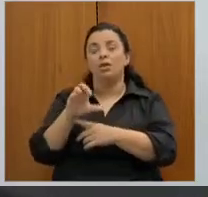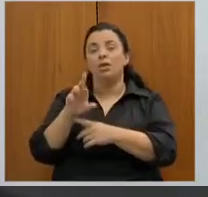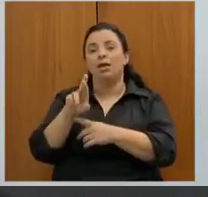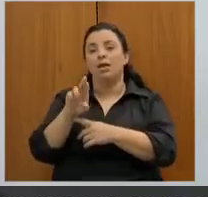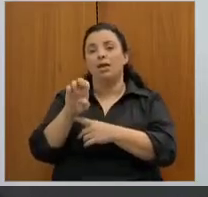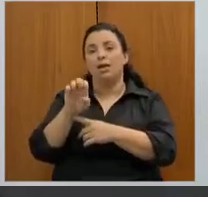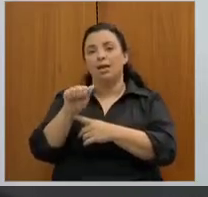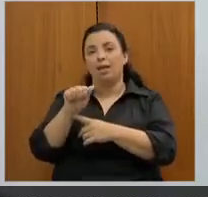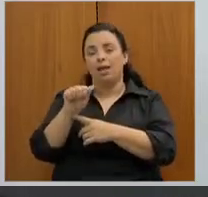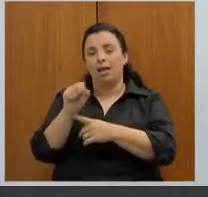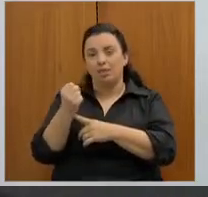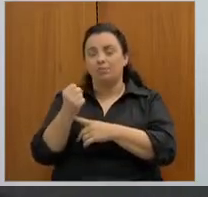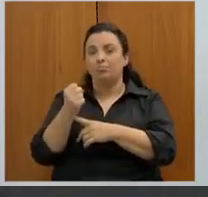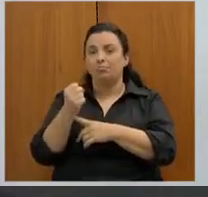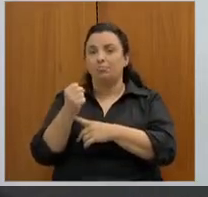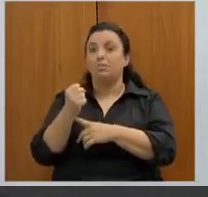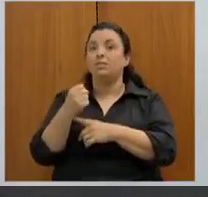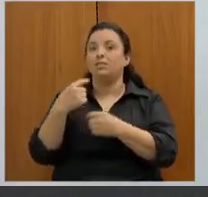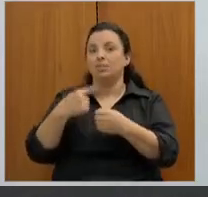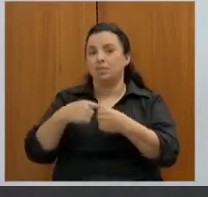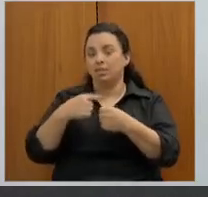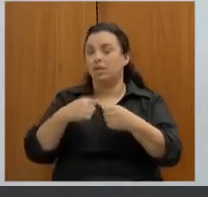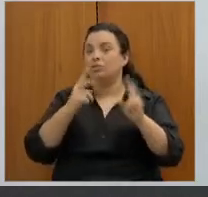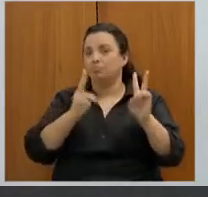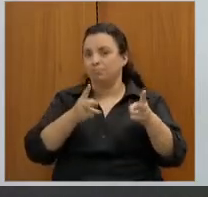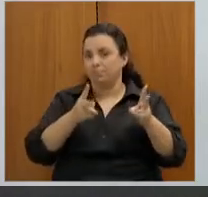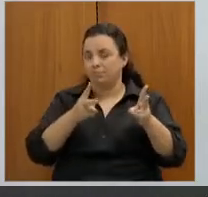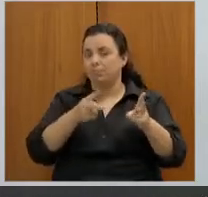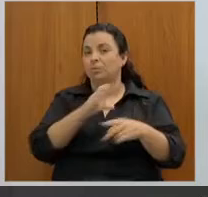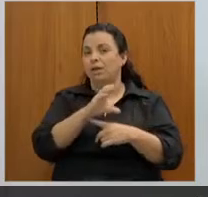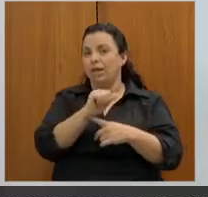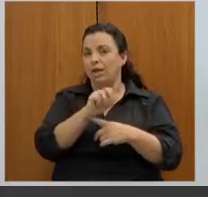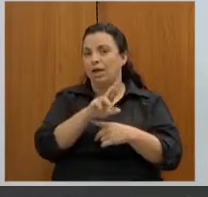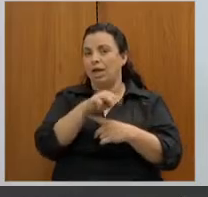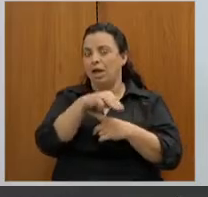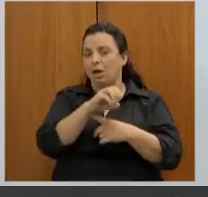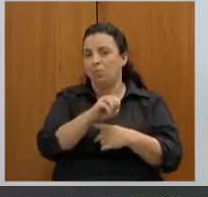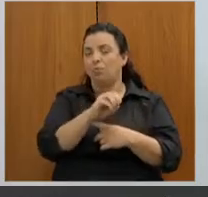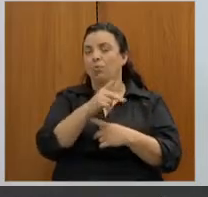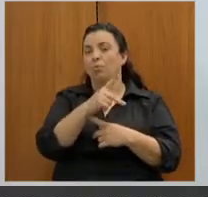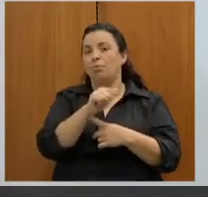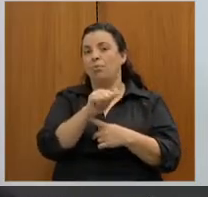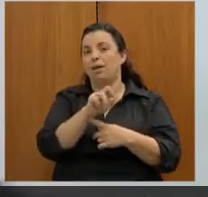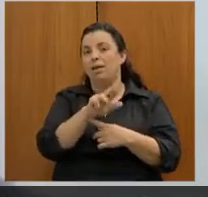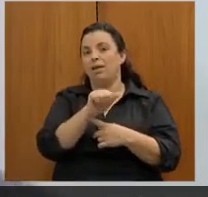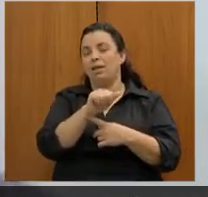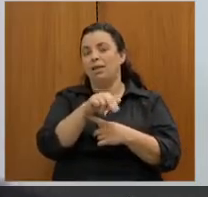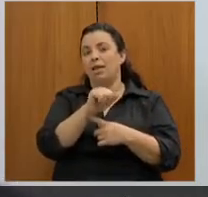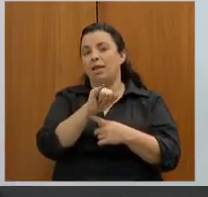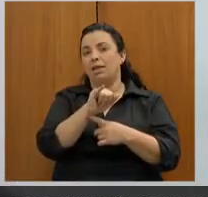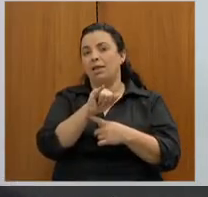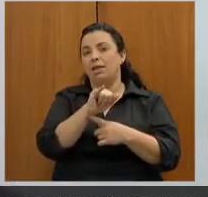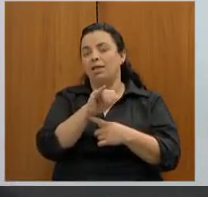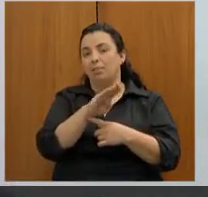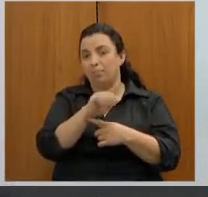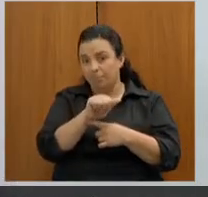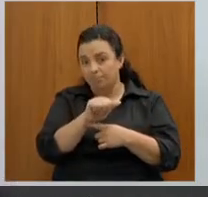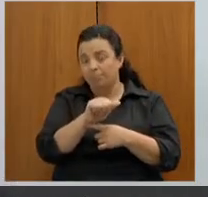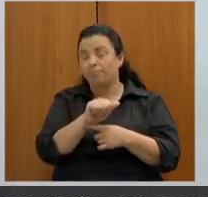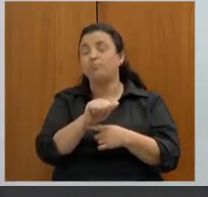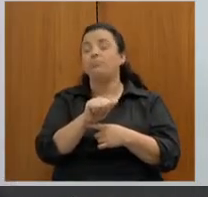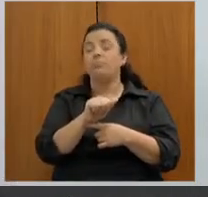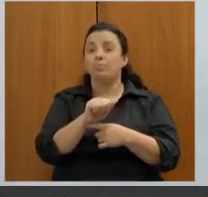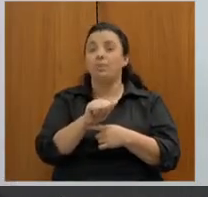do Paranaíba né que fica aqui no alto Paranaíba uma região composta por 31 municípios uma